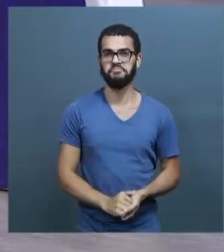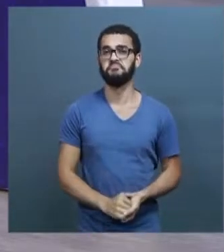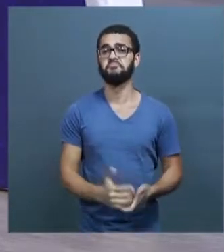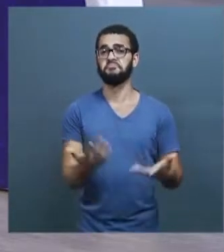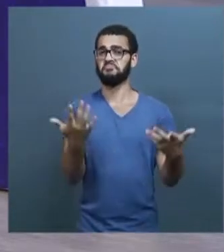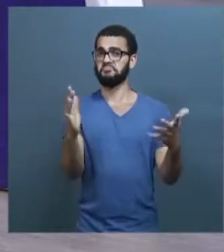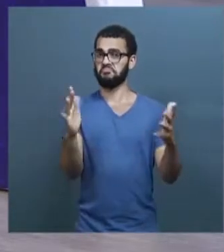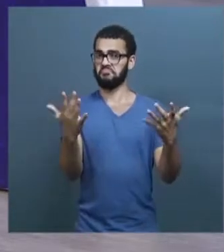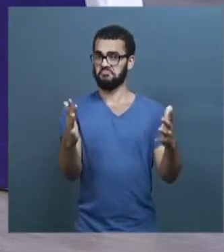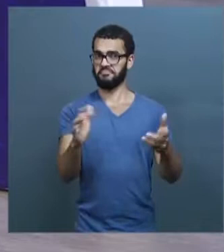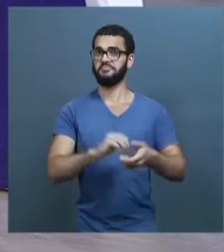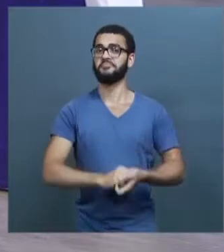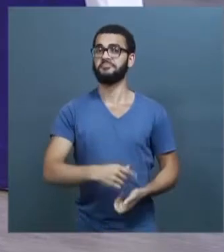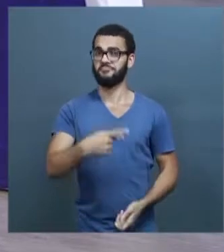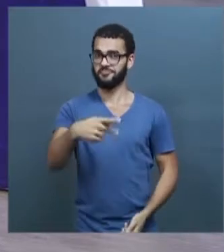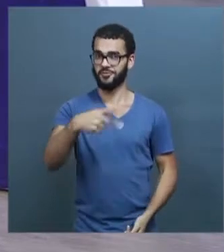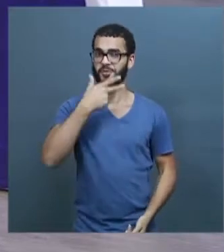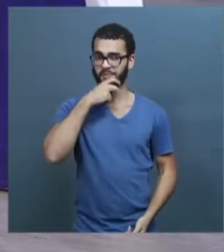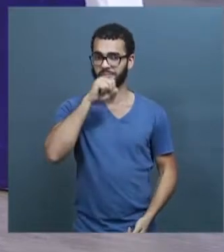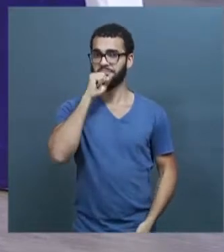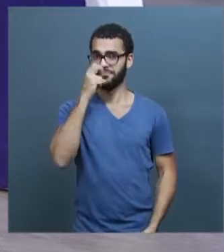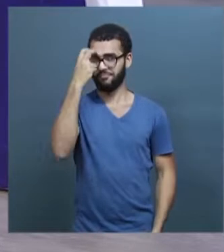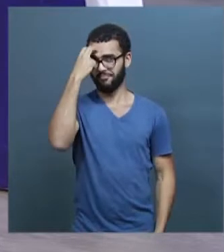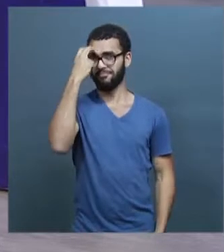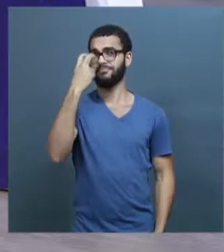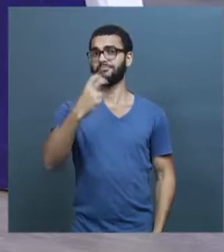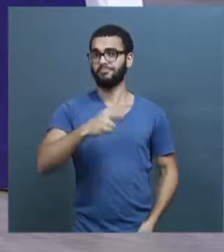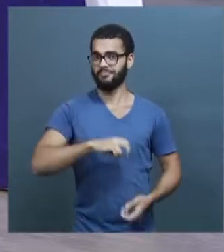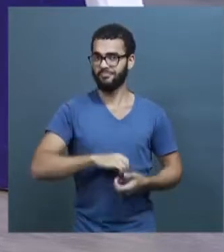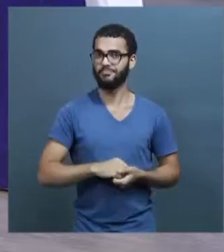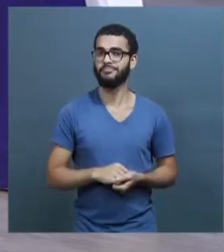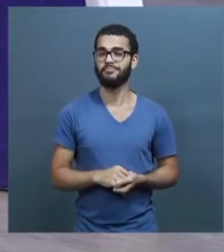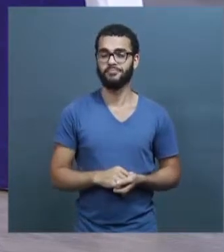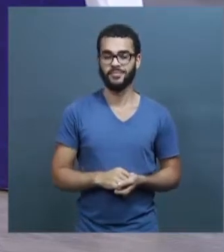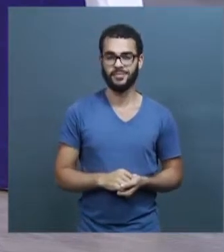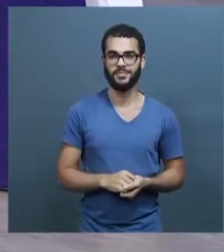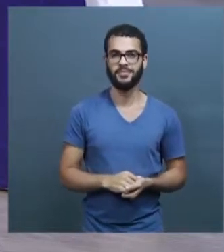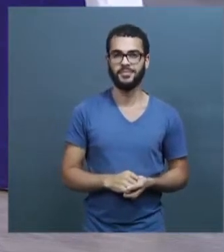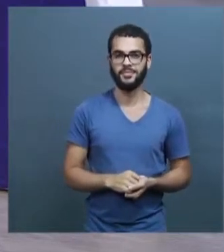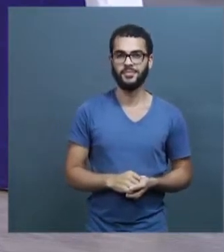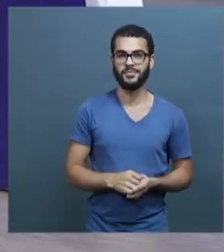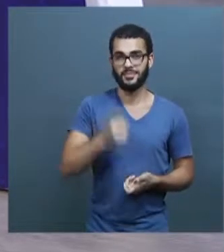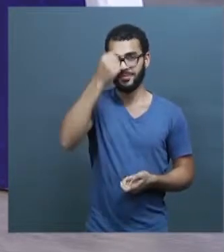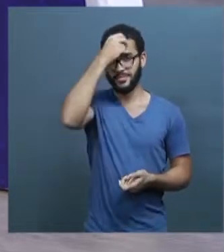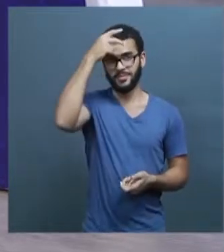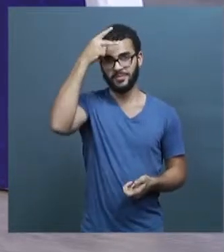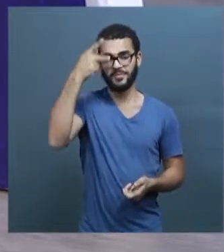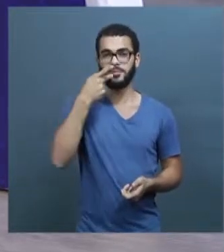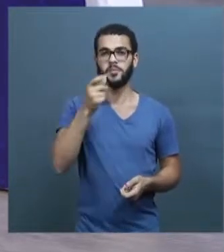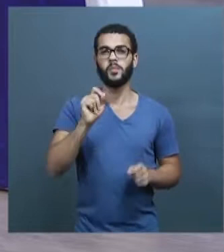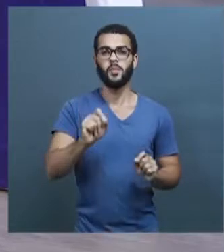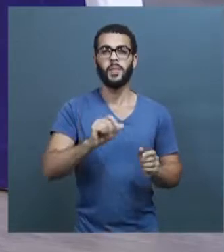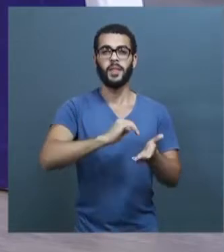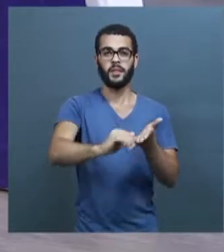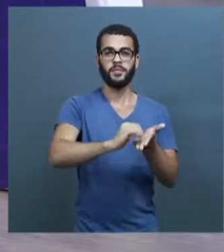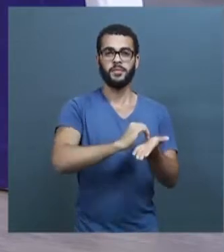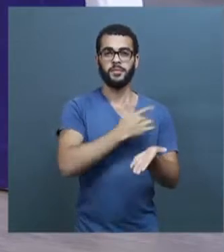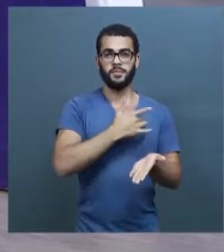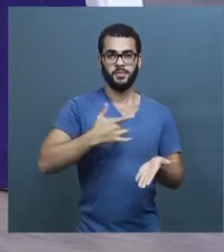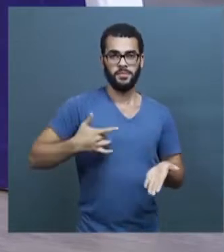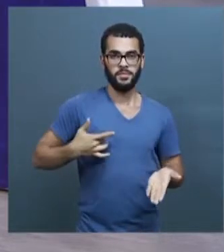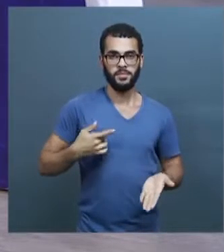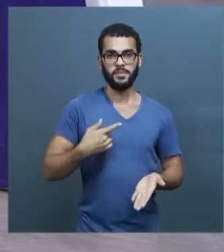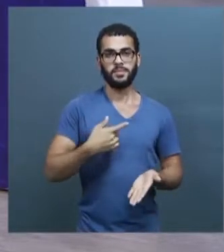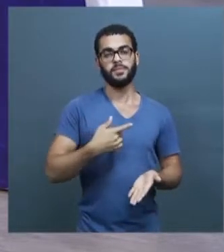Parabéns, Emanuela. E sua mãe é muito sabida também. Agora, uma nota da Prefeitura. A Secretaria Municipal de Saúde